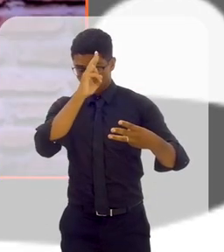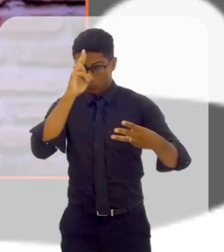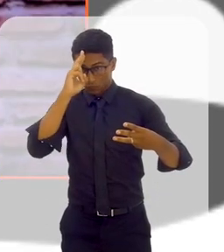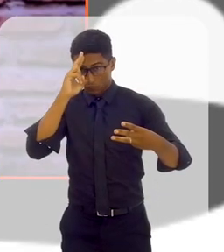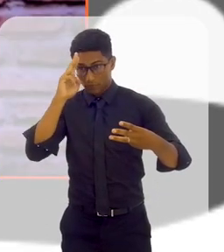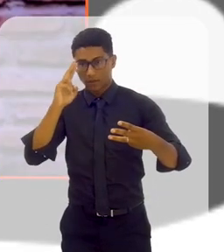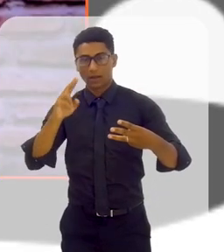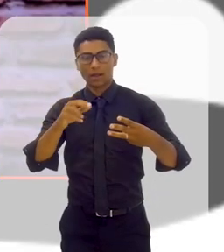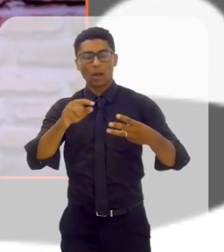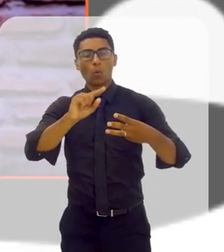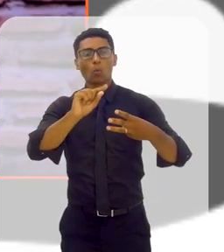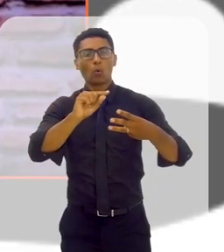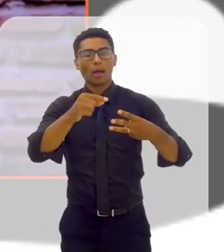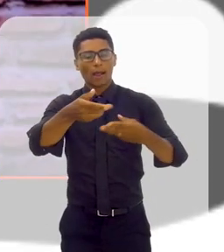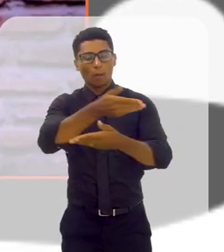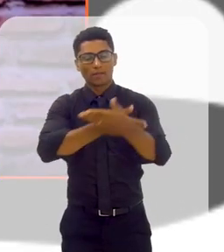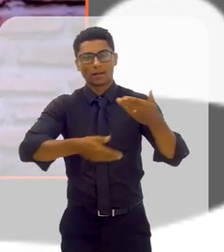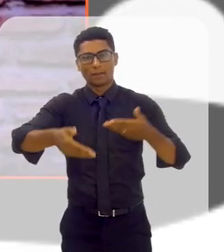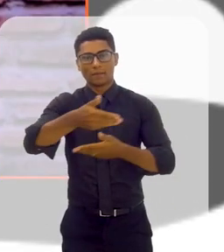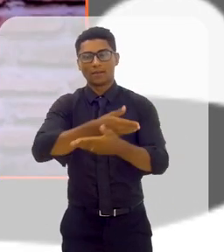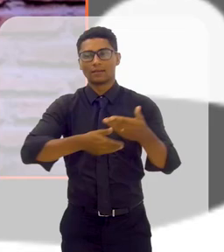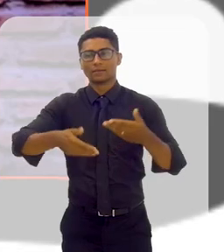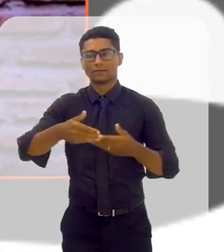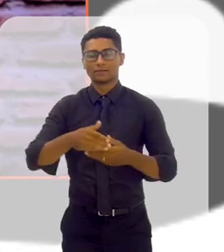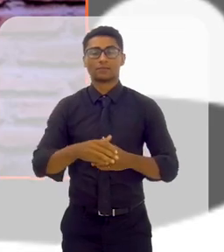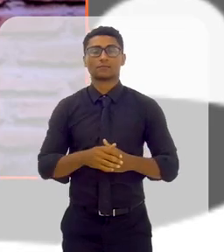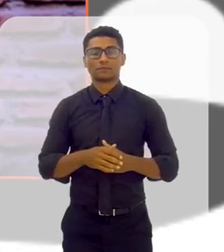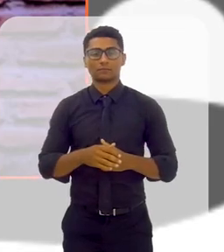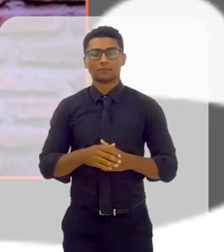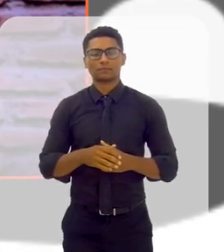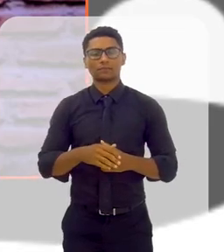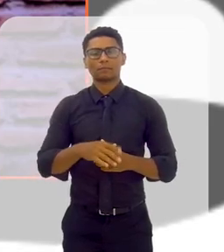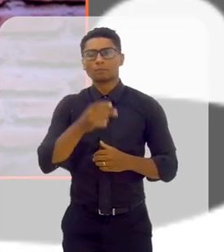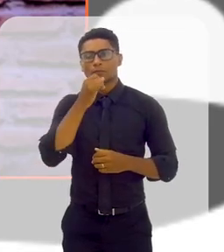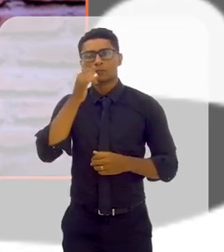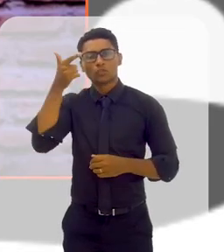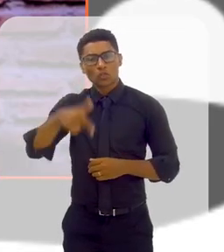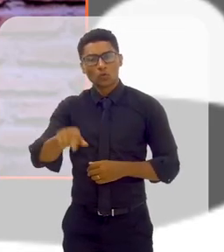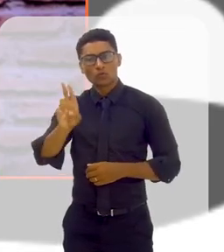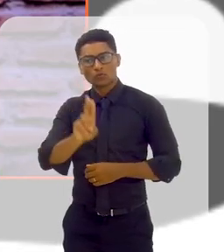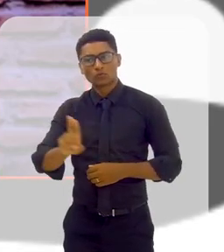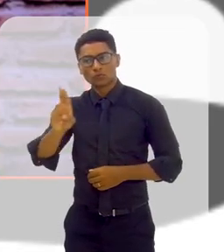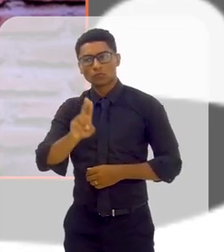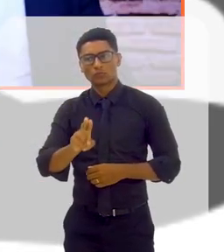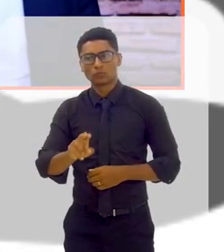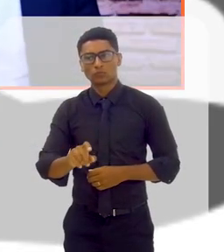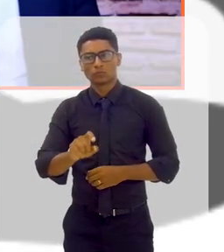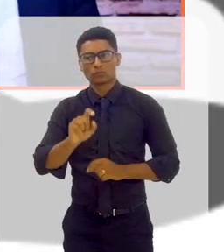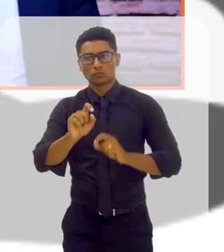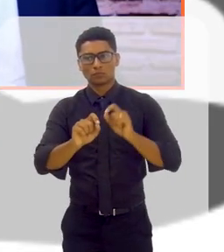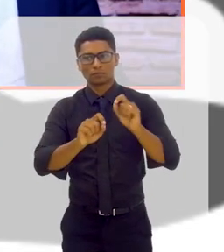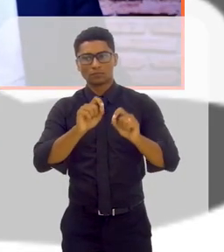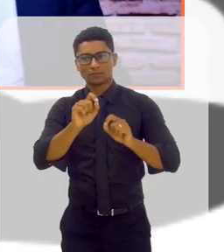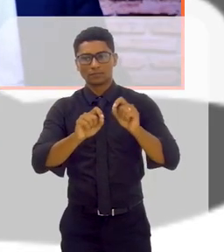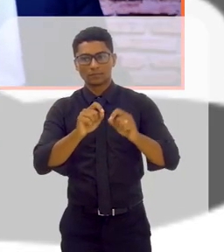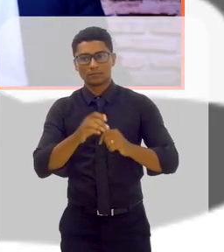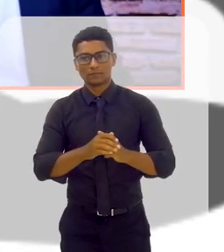airbnb está em compartilhamento reuso está por exemplo na nos famosos